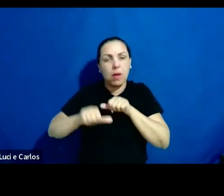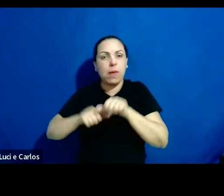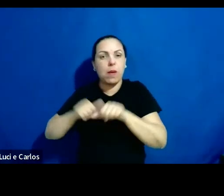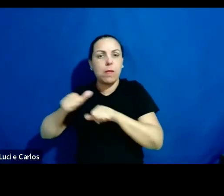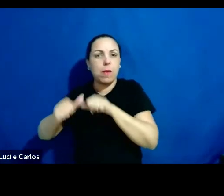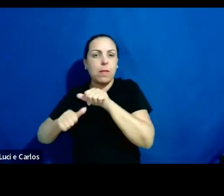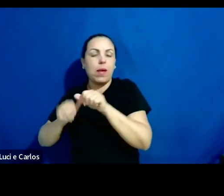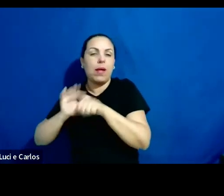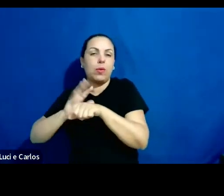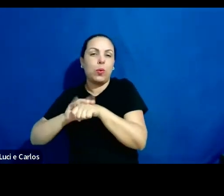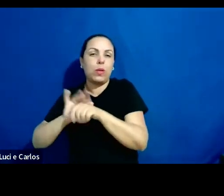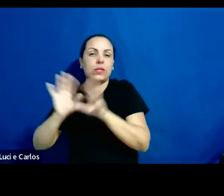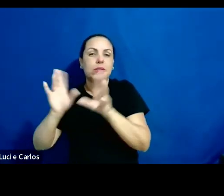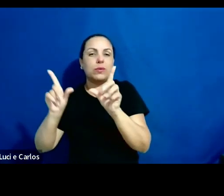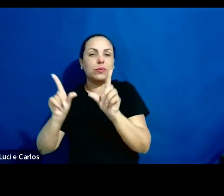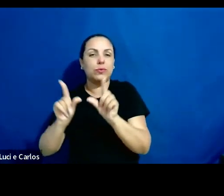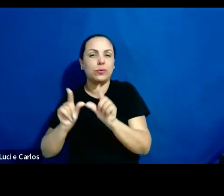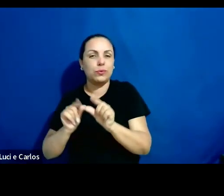funcionam